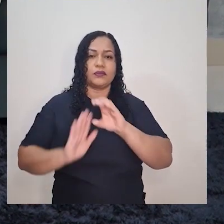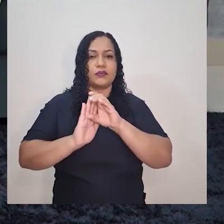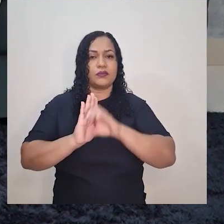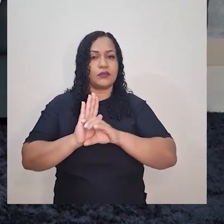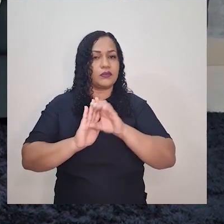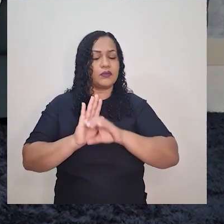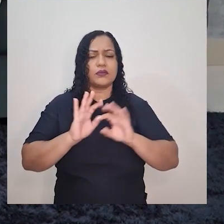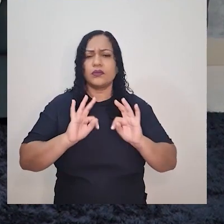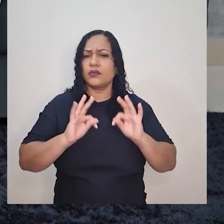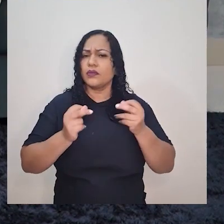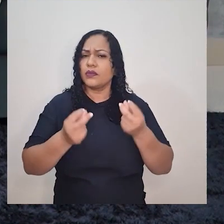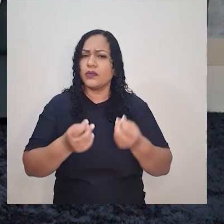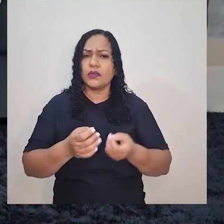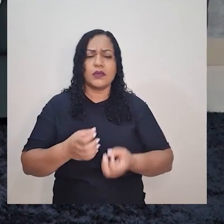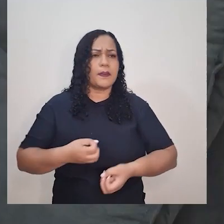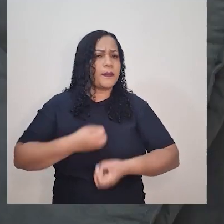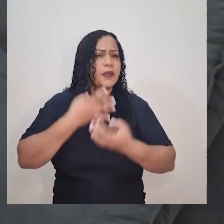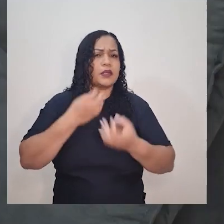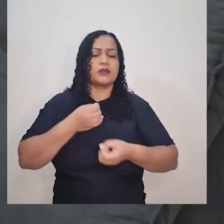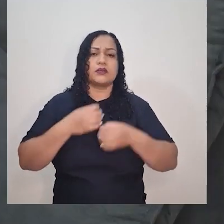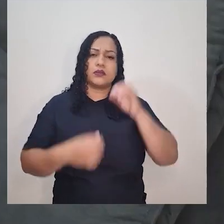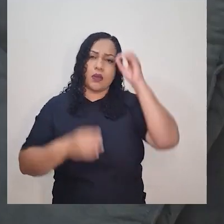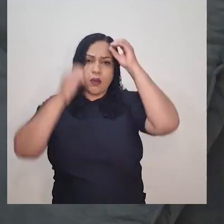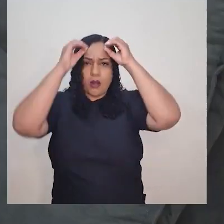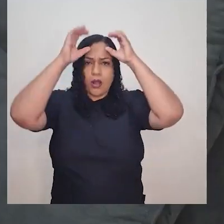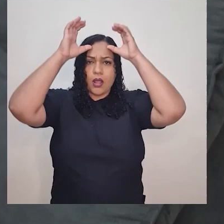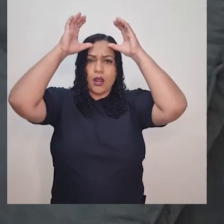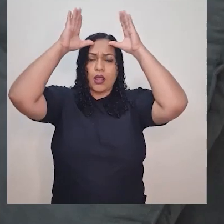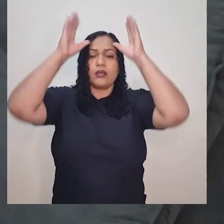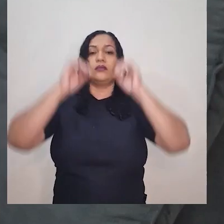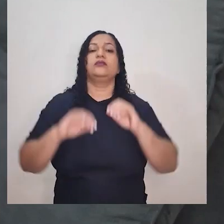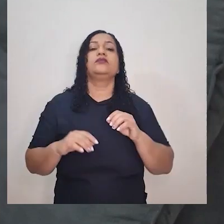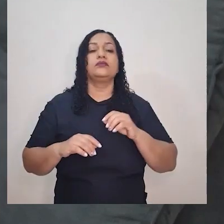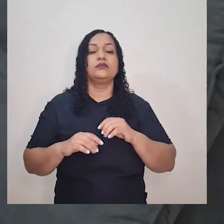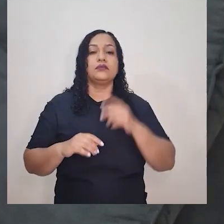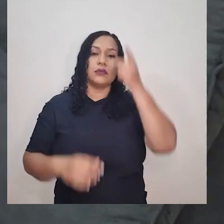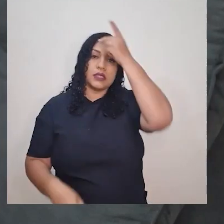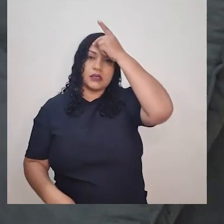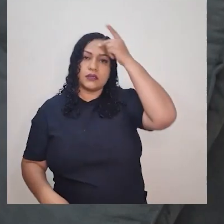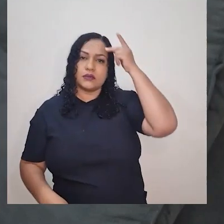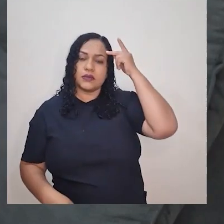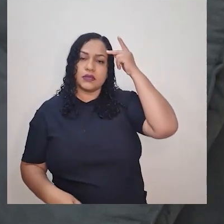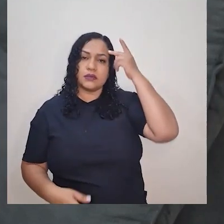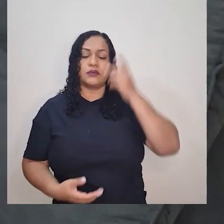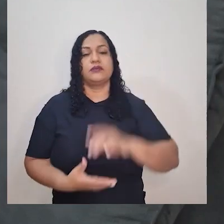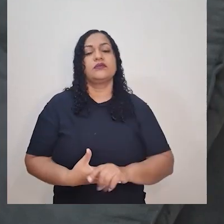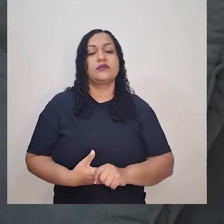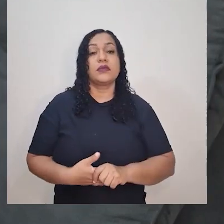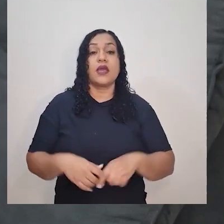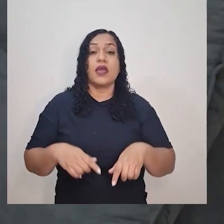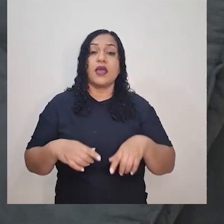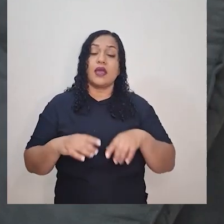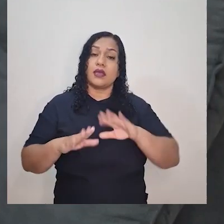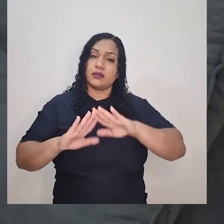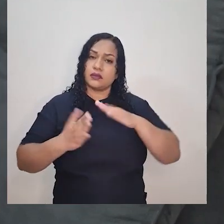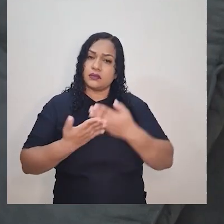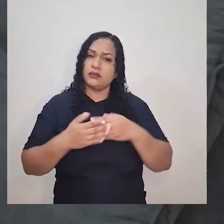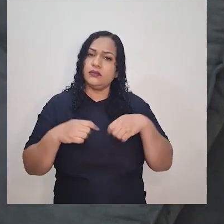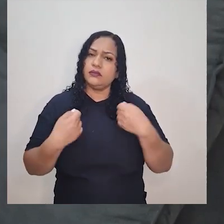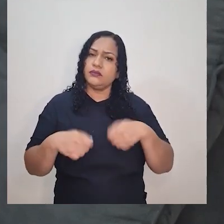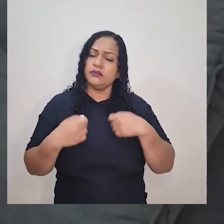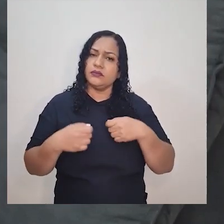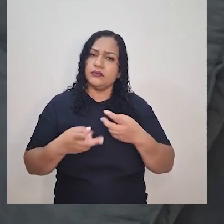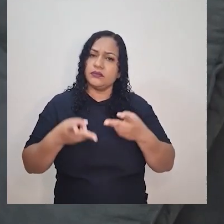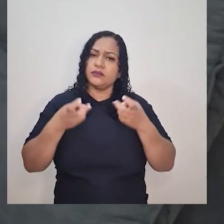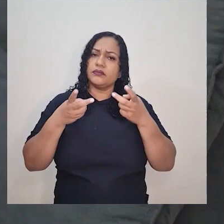de conhecimento, né, feita pela humanidade. A escola ela precisa definir qual o seu tipo de currículo, considerando também que nós temos um